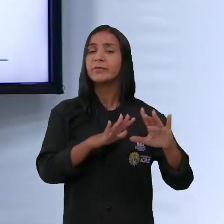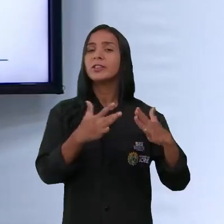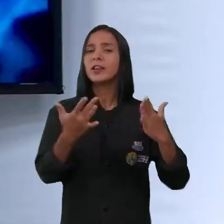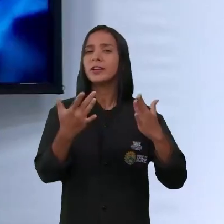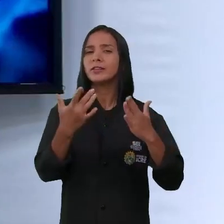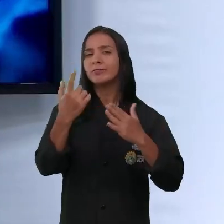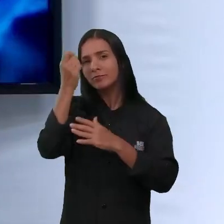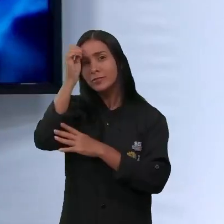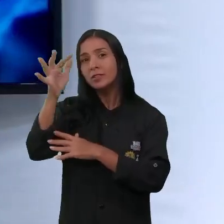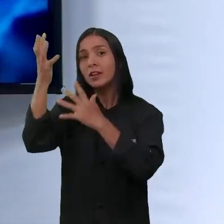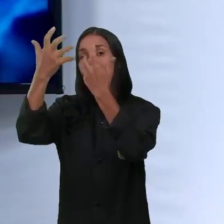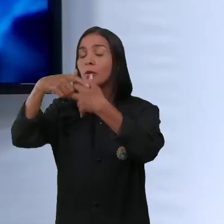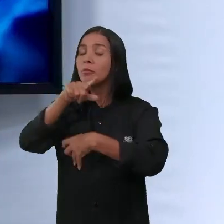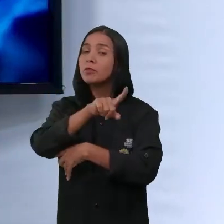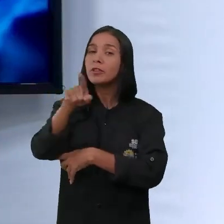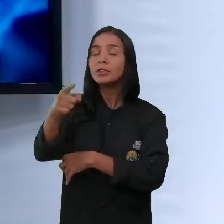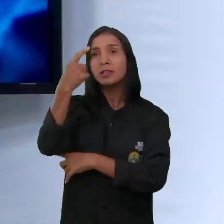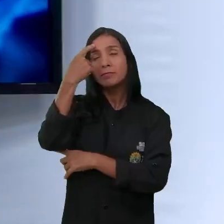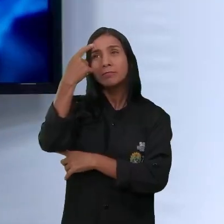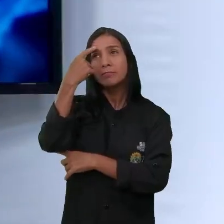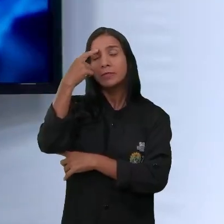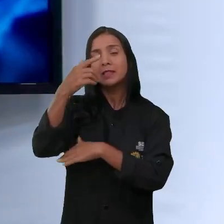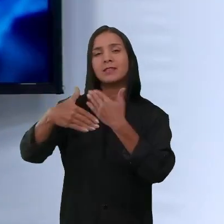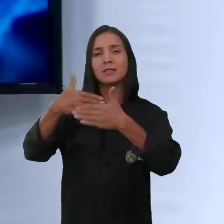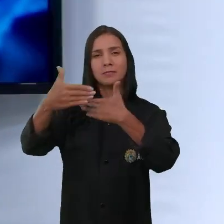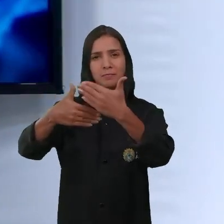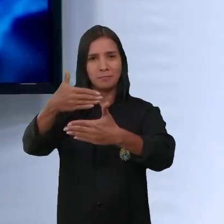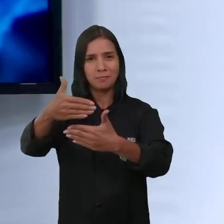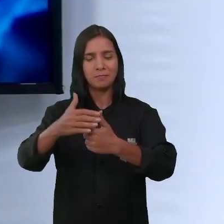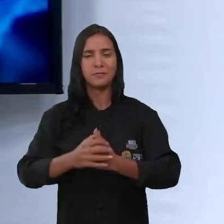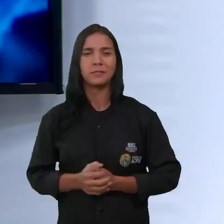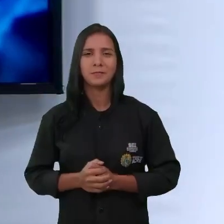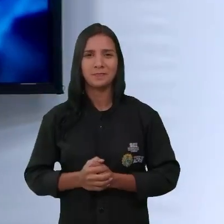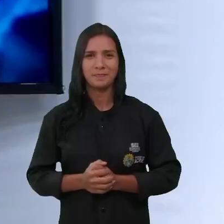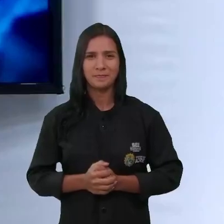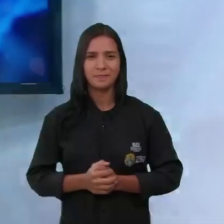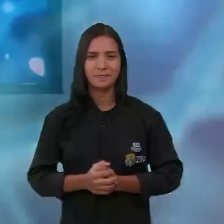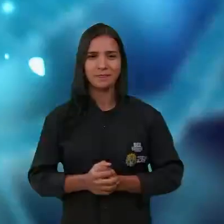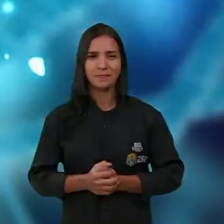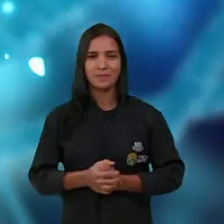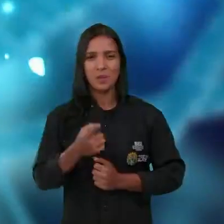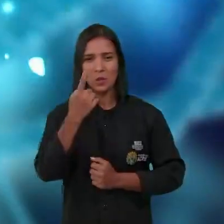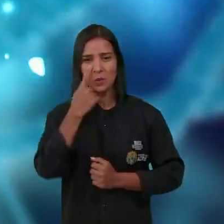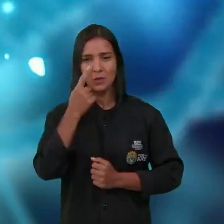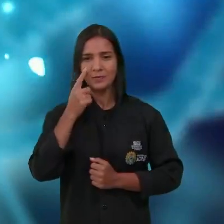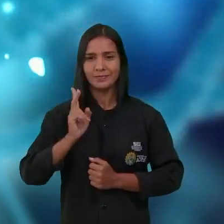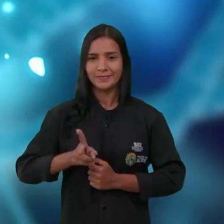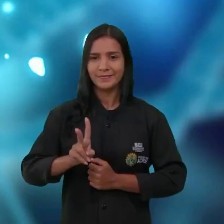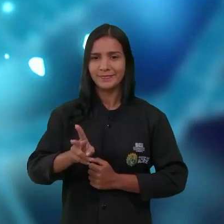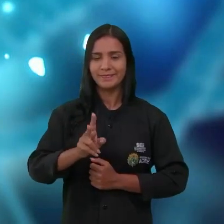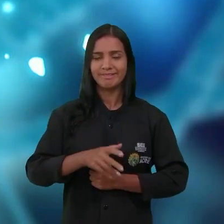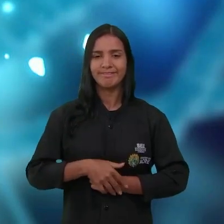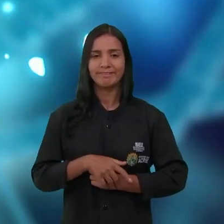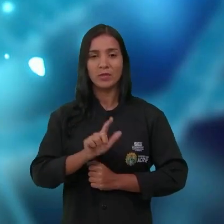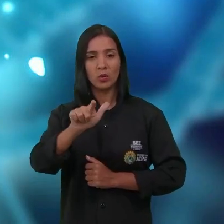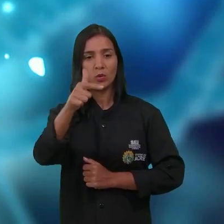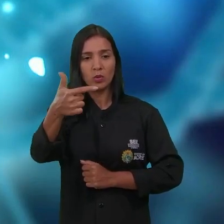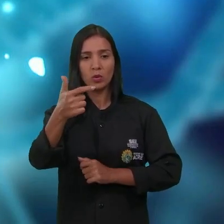reflexões que eu estou lançando a todos vocês. Vamos aqui avançar, visualizar mais uma